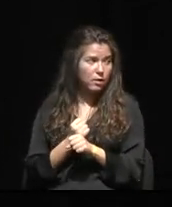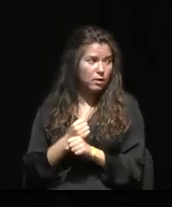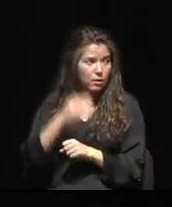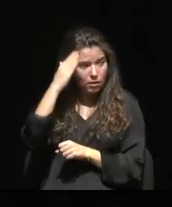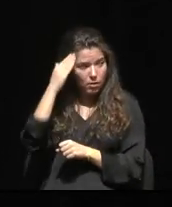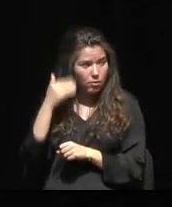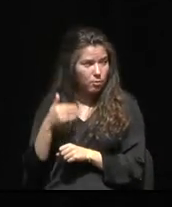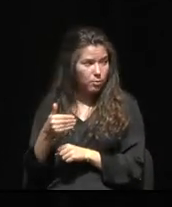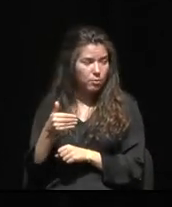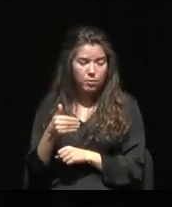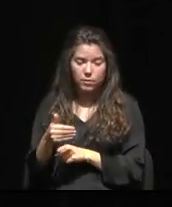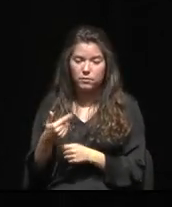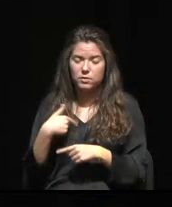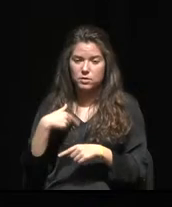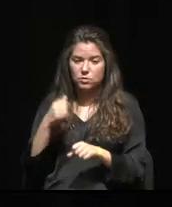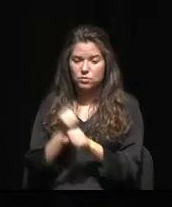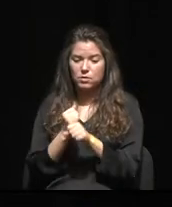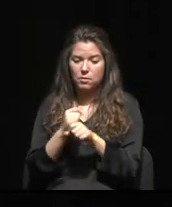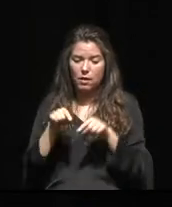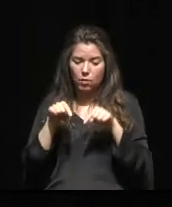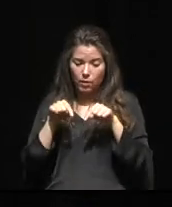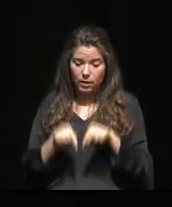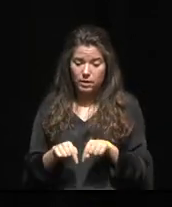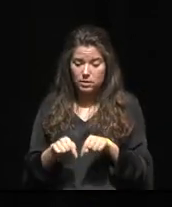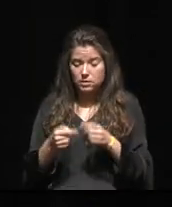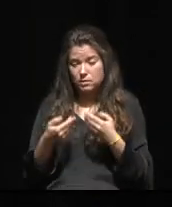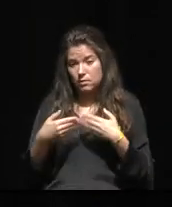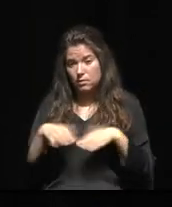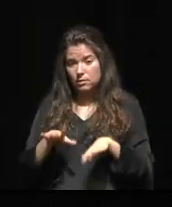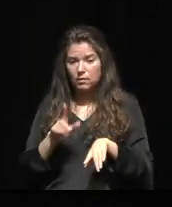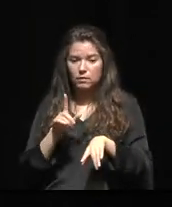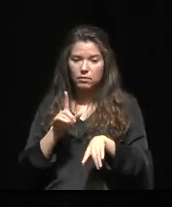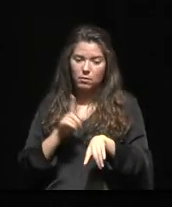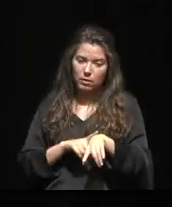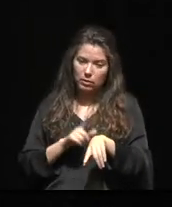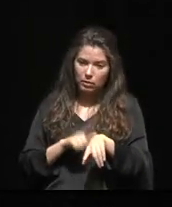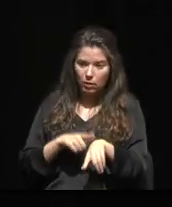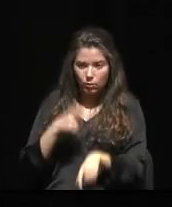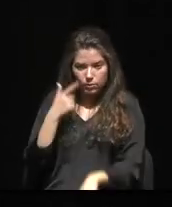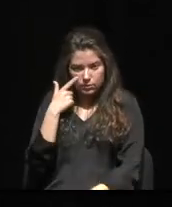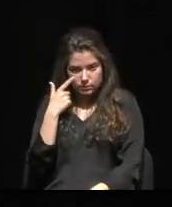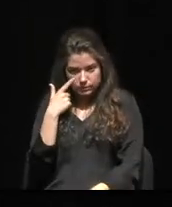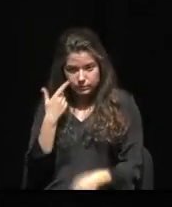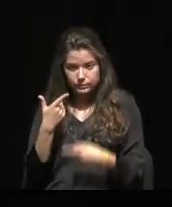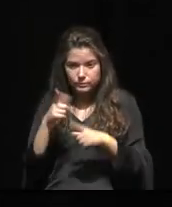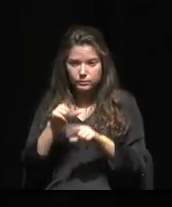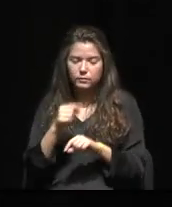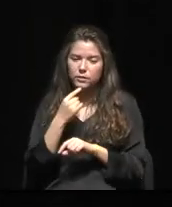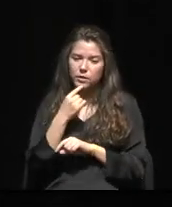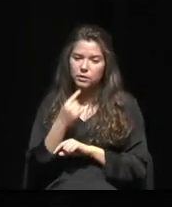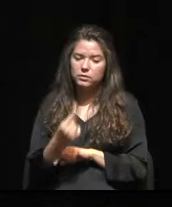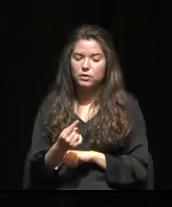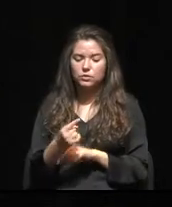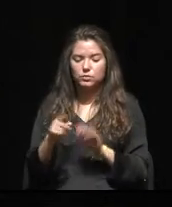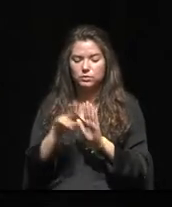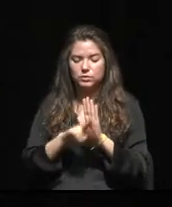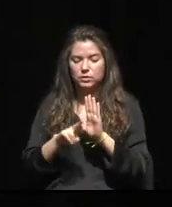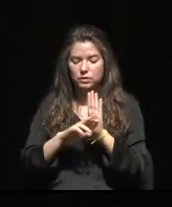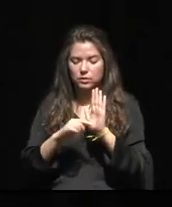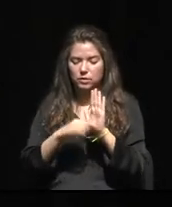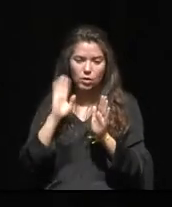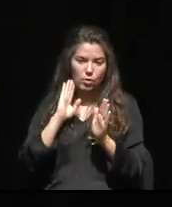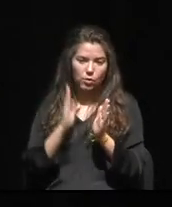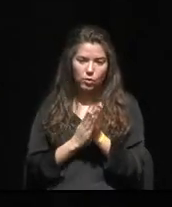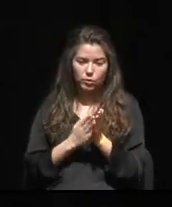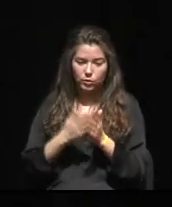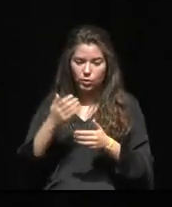previsto para a integração nesta carreira que se encontra em período experimental é ainda referido neste último normativo legal